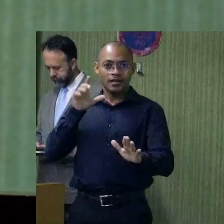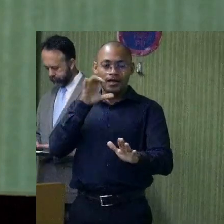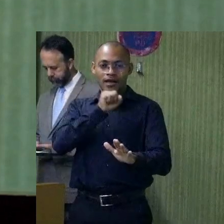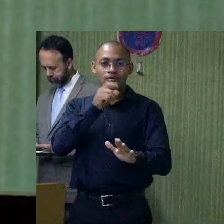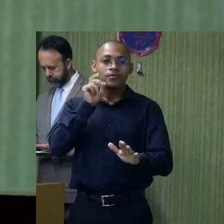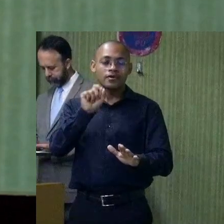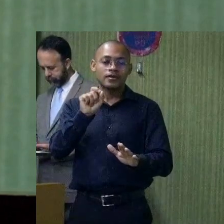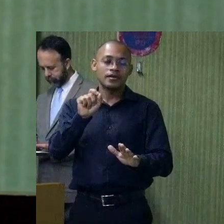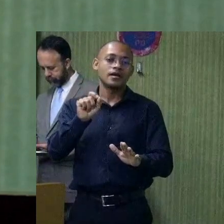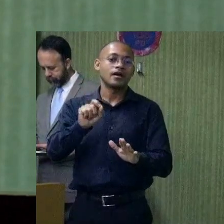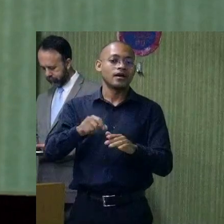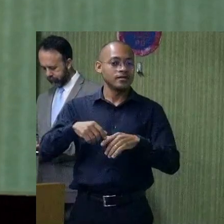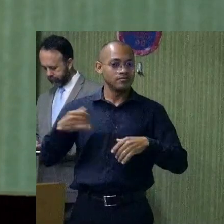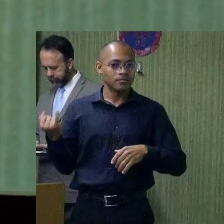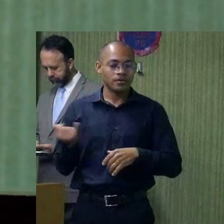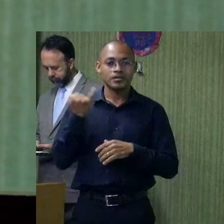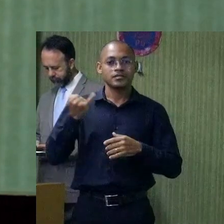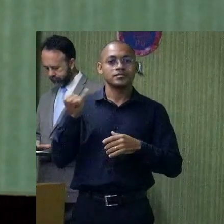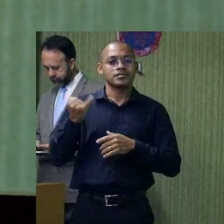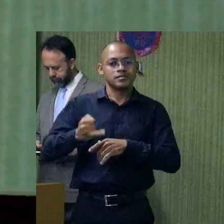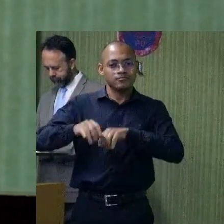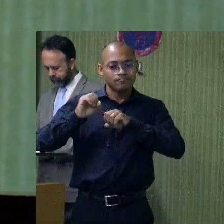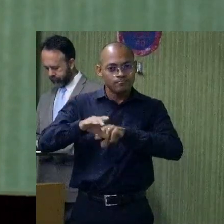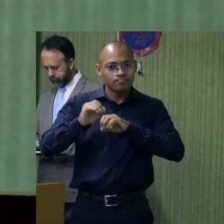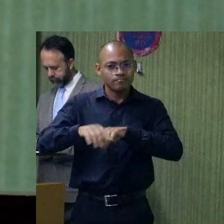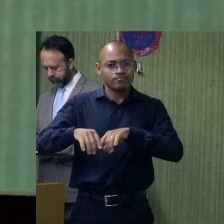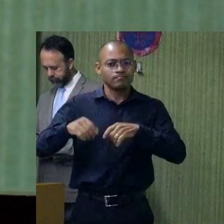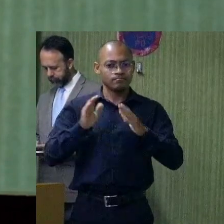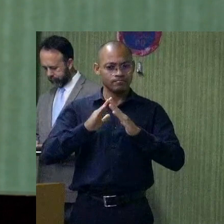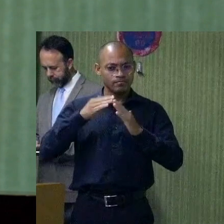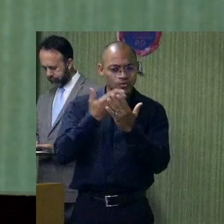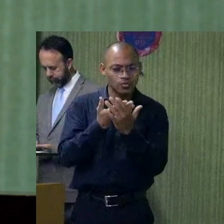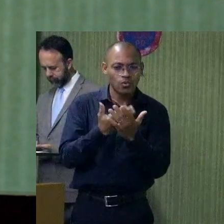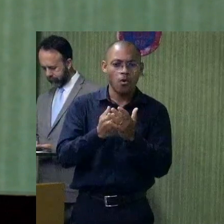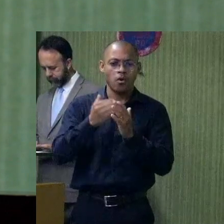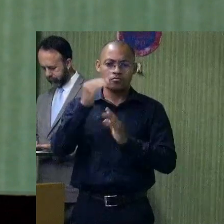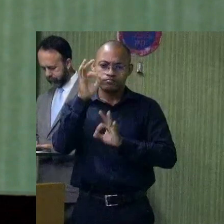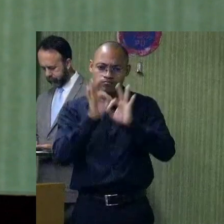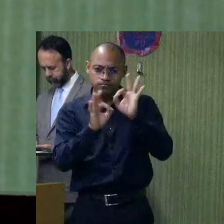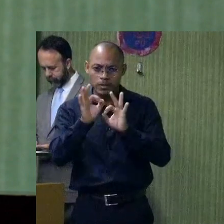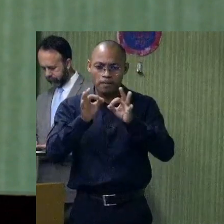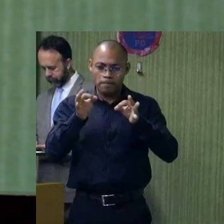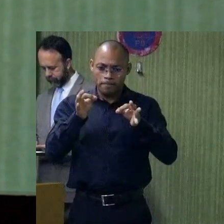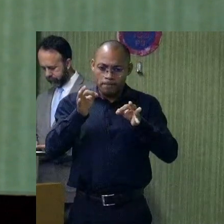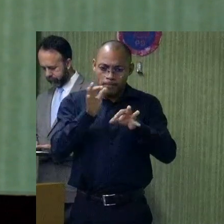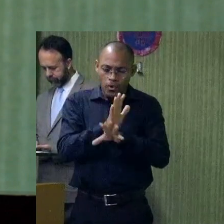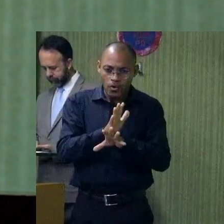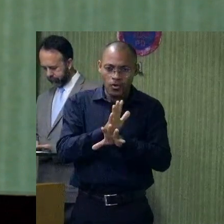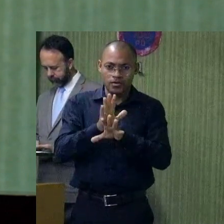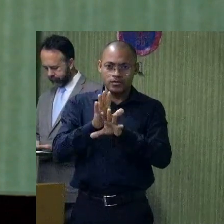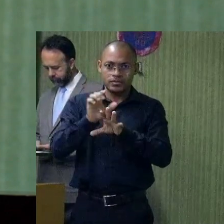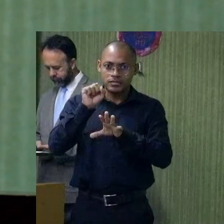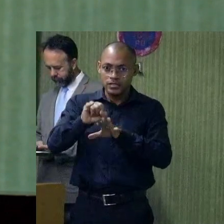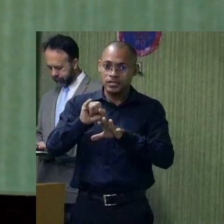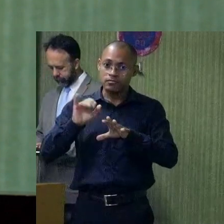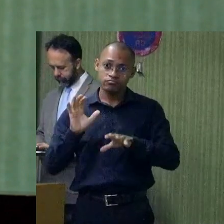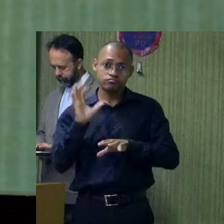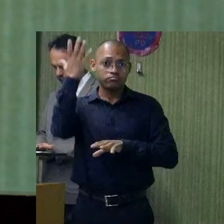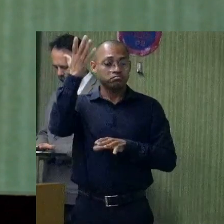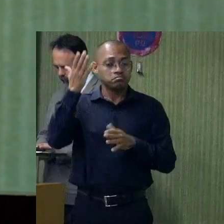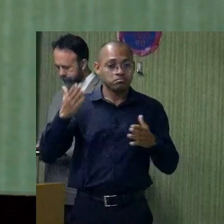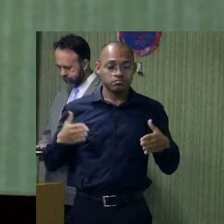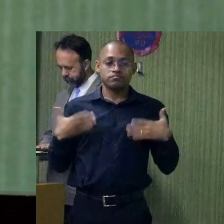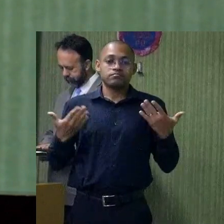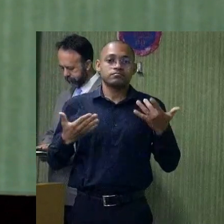da educação também contemplar isso né da da escola está preparada para esses eventos de nós trabalharmos com os